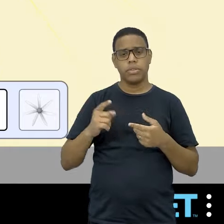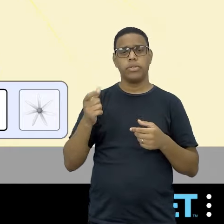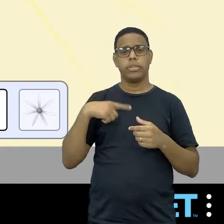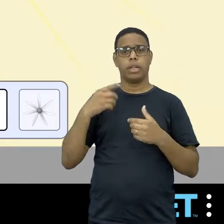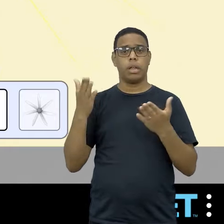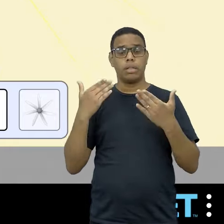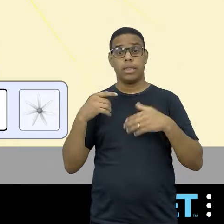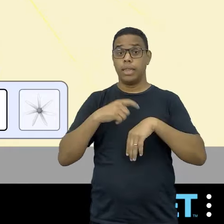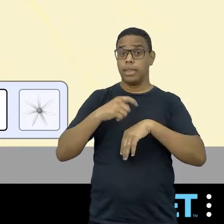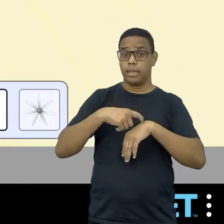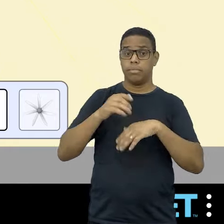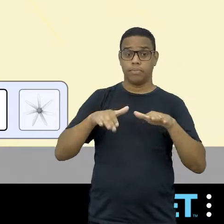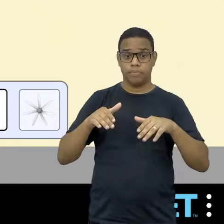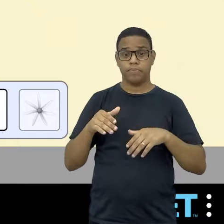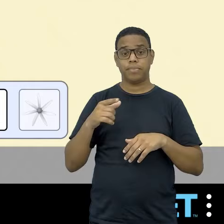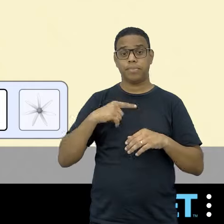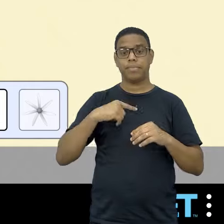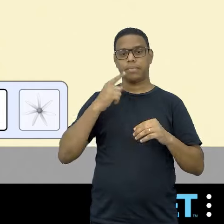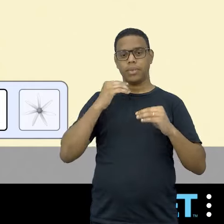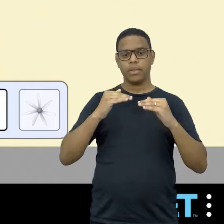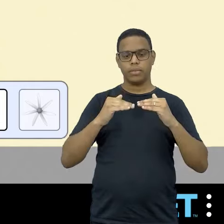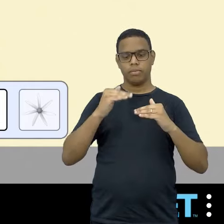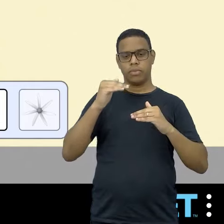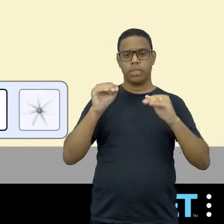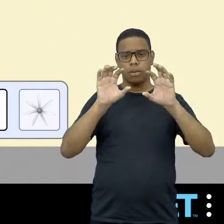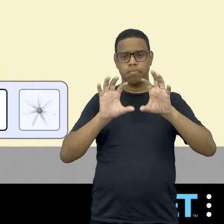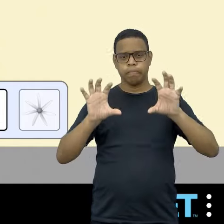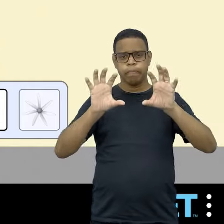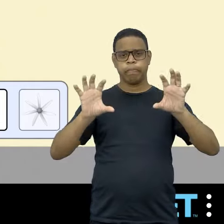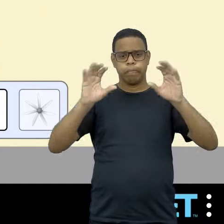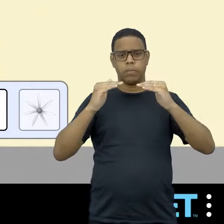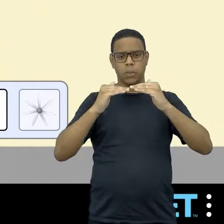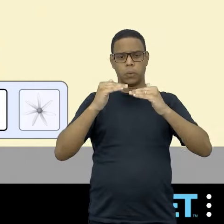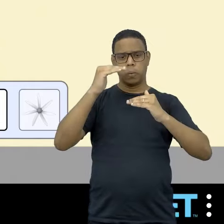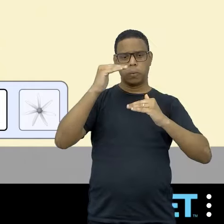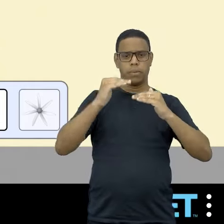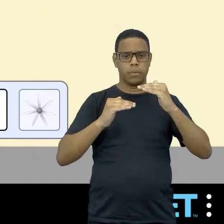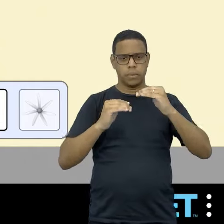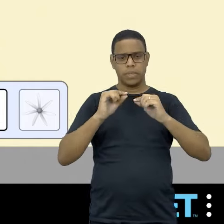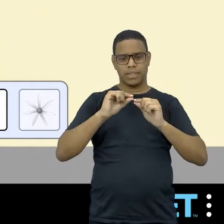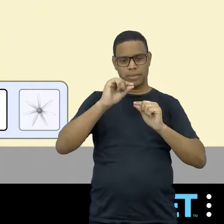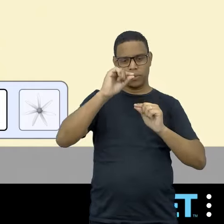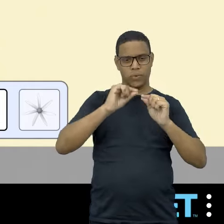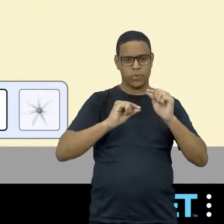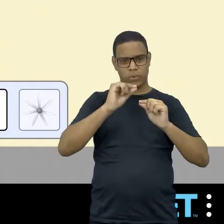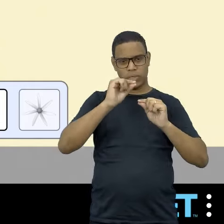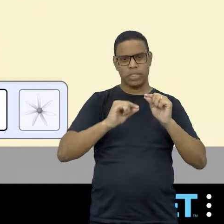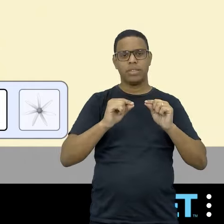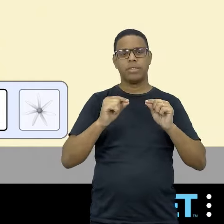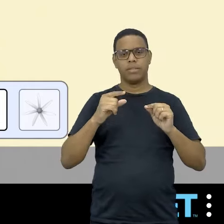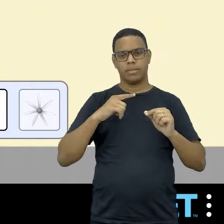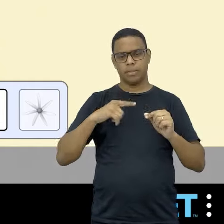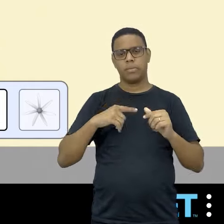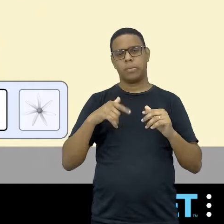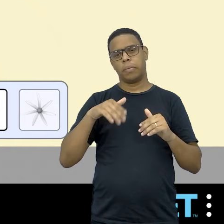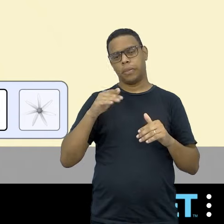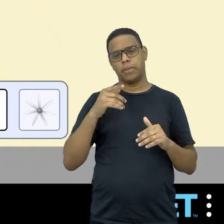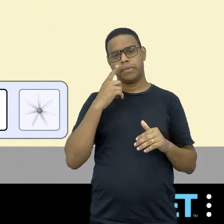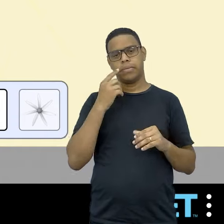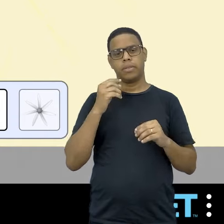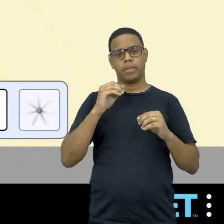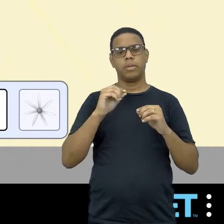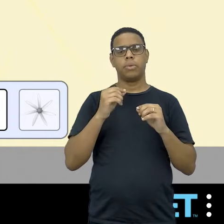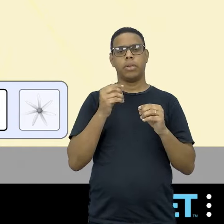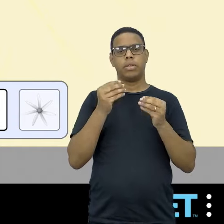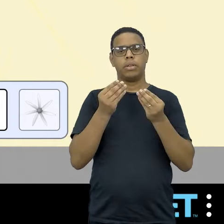atmosféricas. Então tem até uma maneira de você colocar nuvem aí, ó. E aí, evidentemente, você acaba determinando ali uma queda